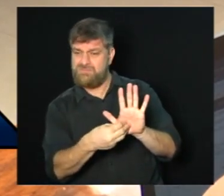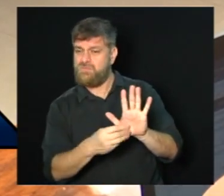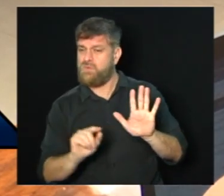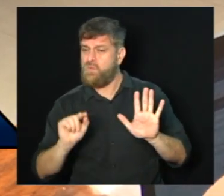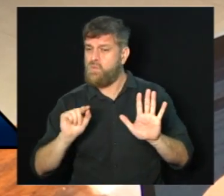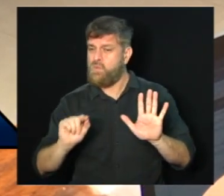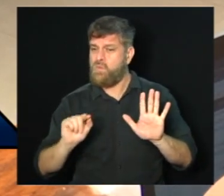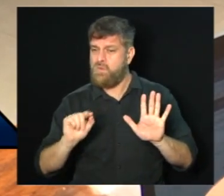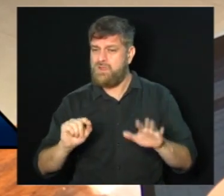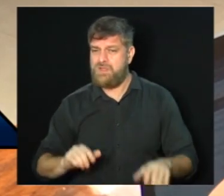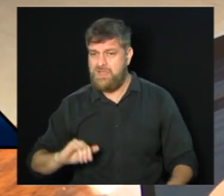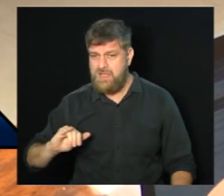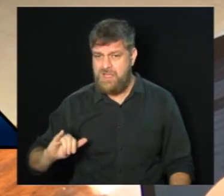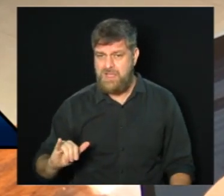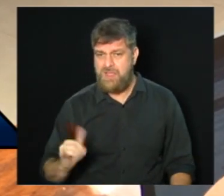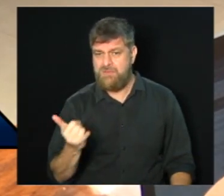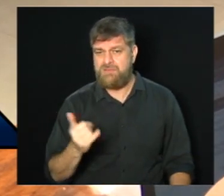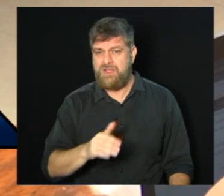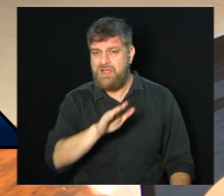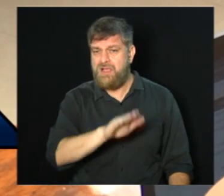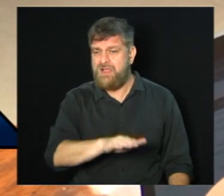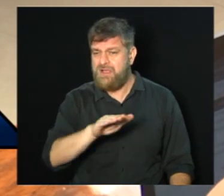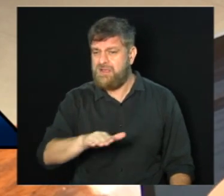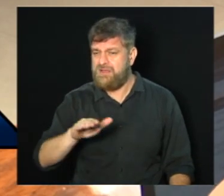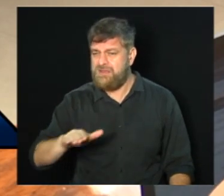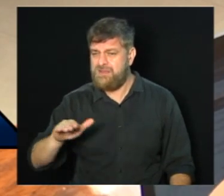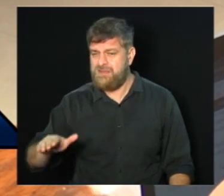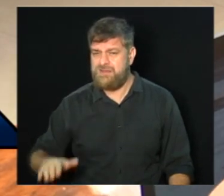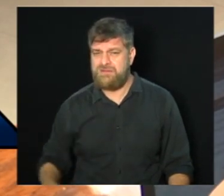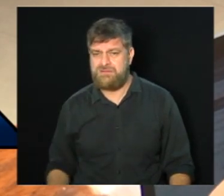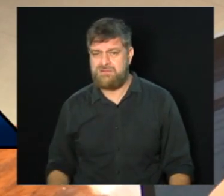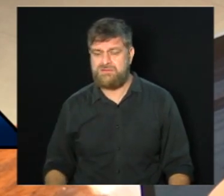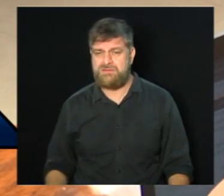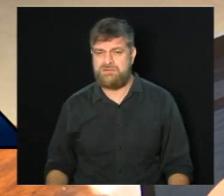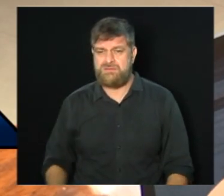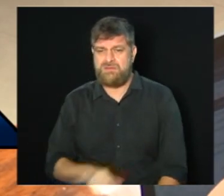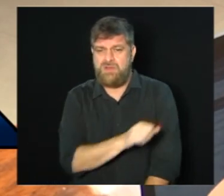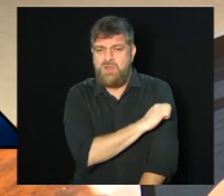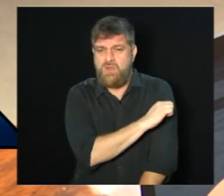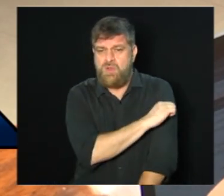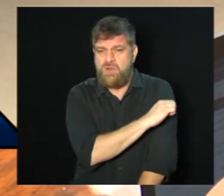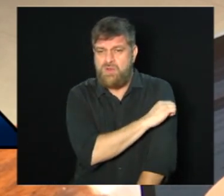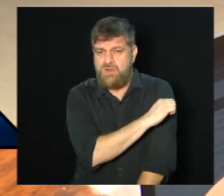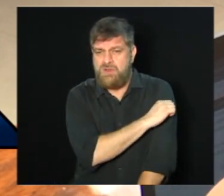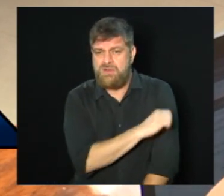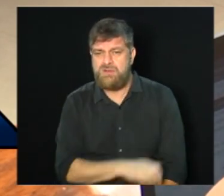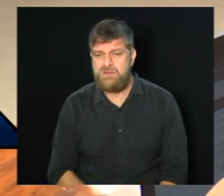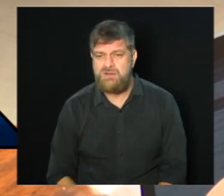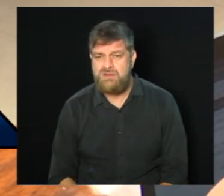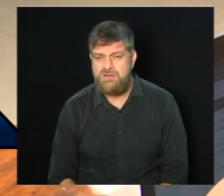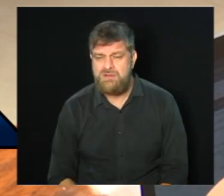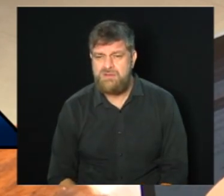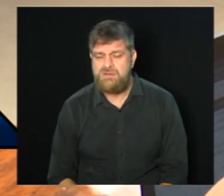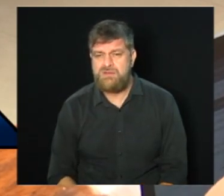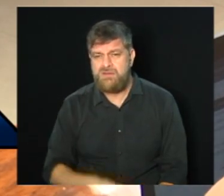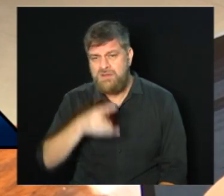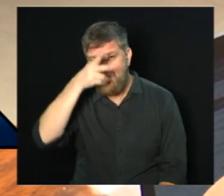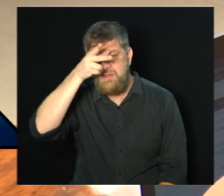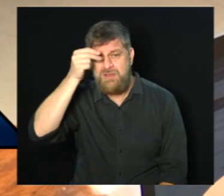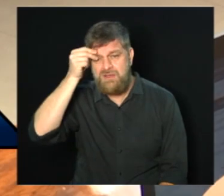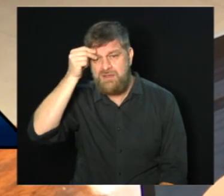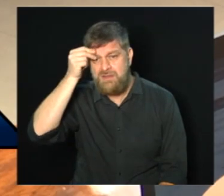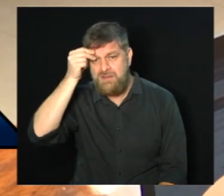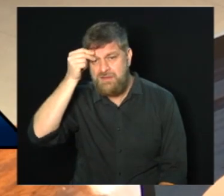que os alunos, aproveitar da inocência das crianças, que os alunos, aqueles crianças que são da pela prefeitura,